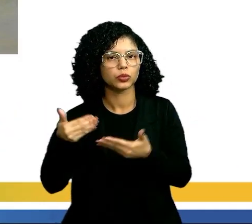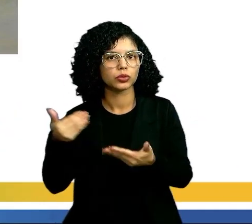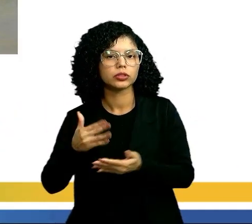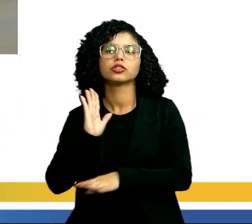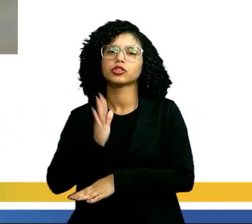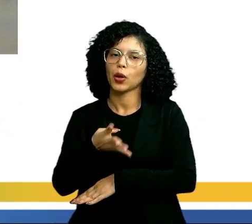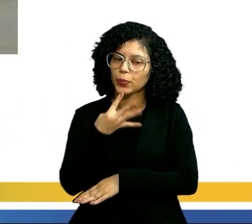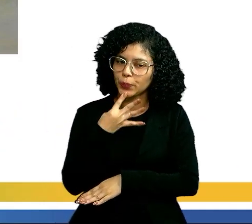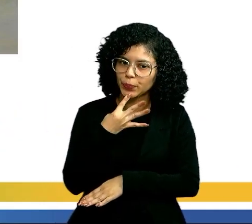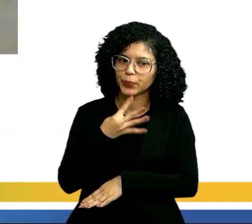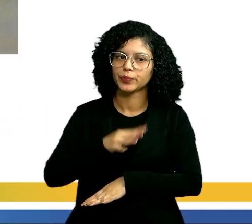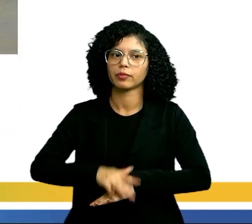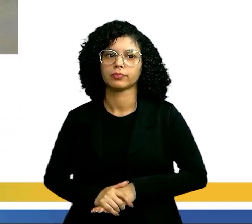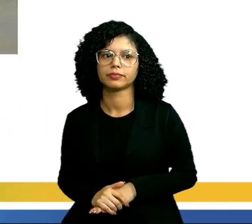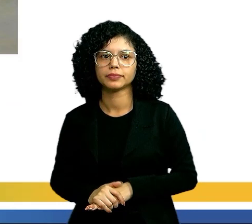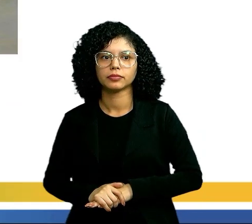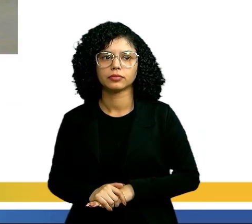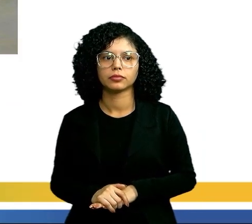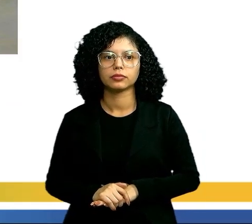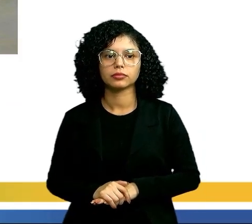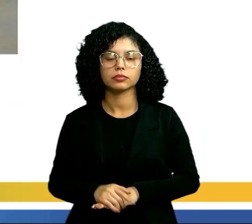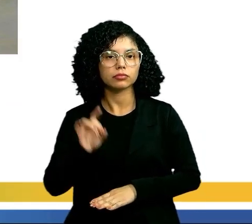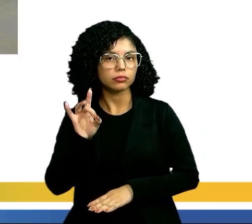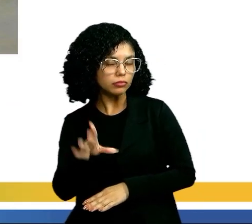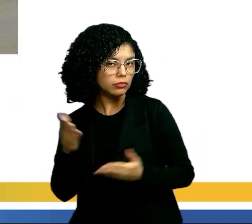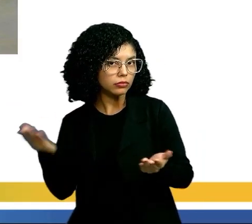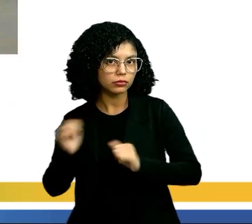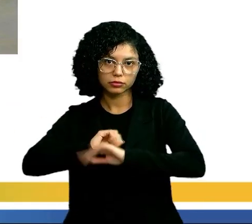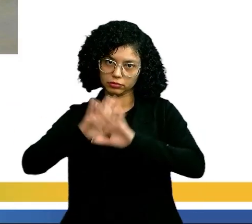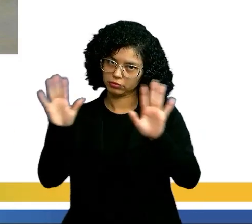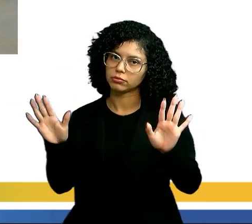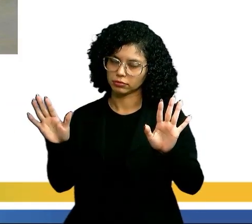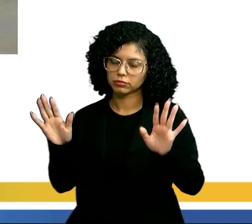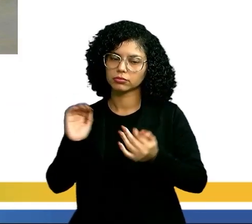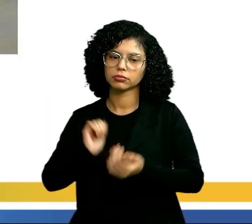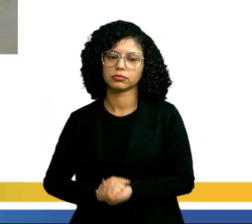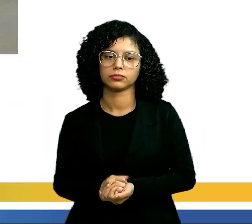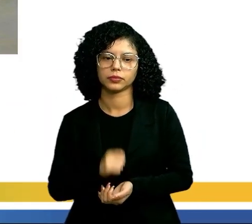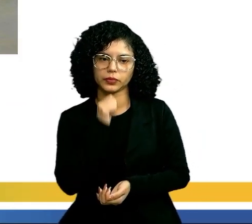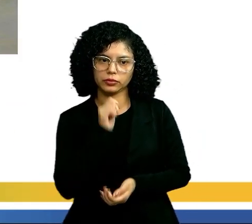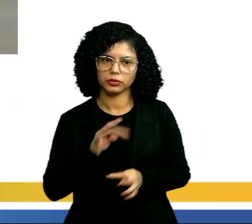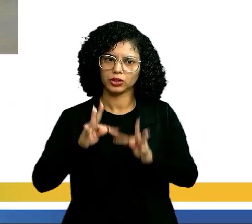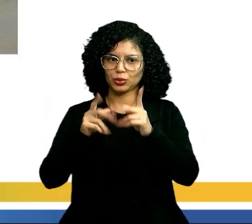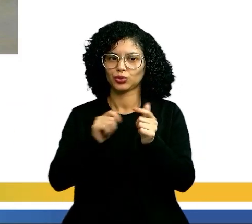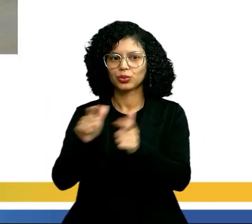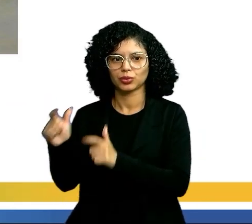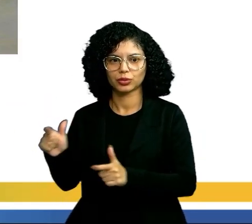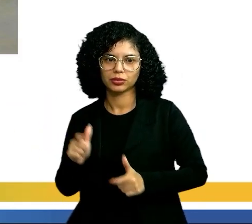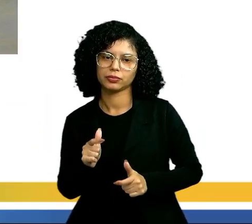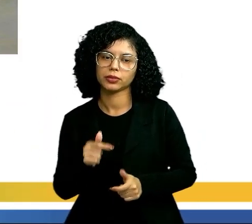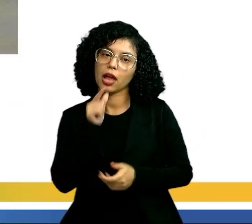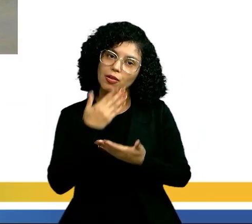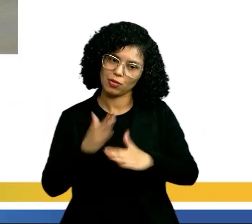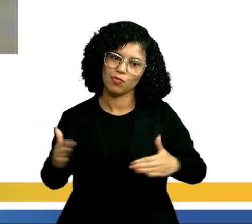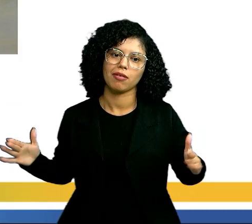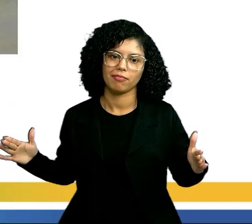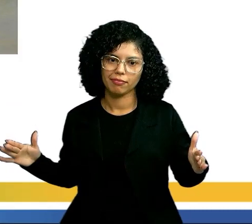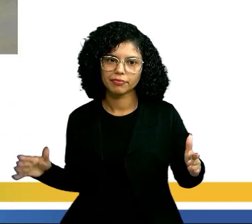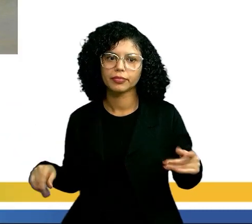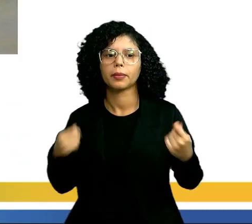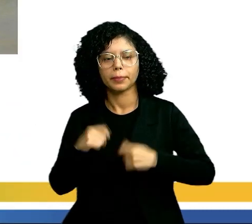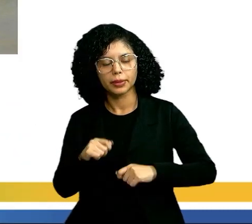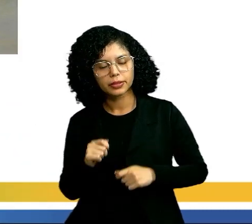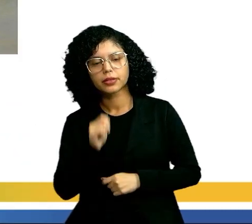bastante conhecido, né? Só que, obviamente, nem todo lugar é banhado pelo mar.